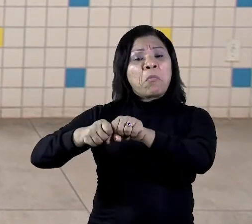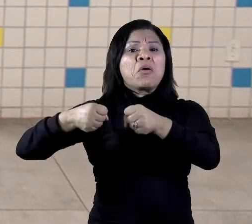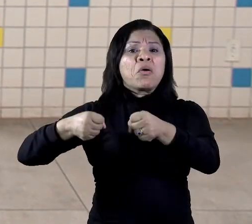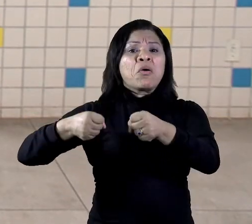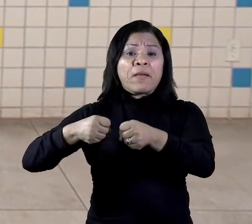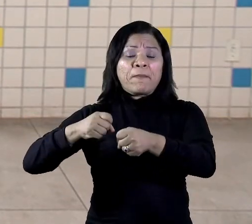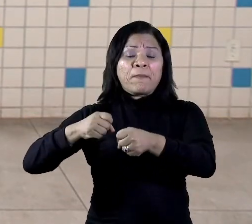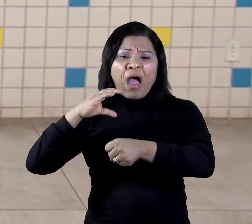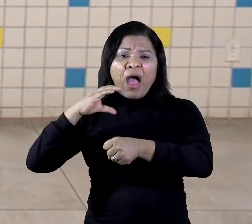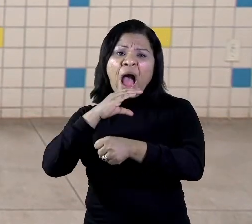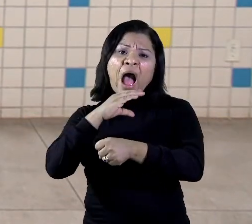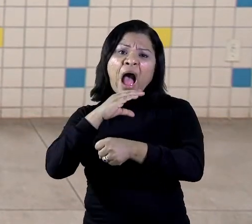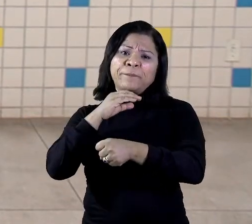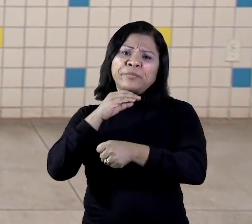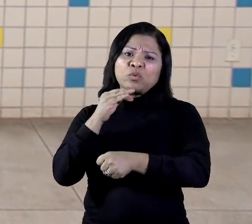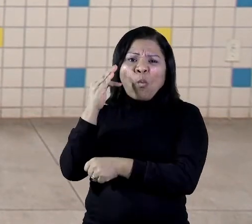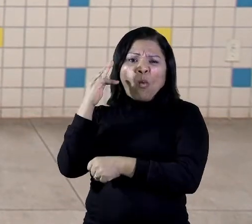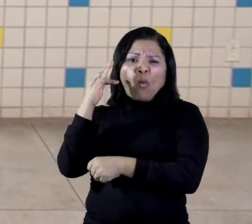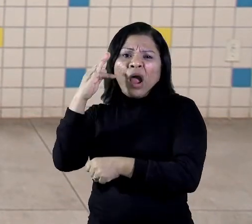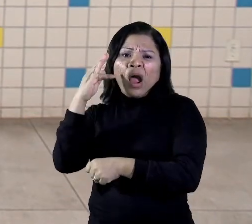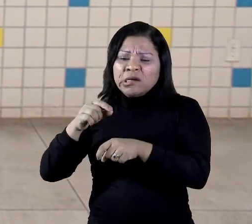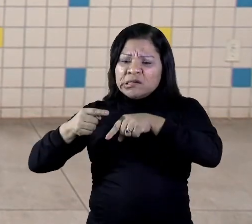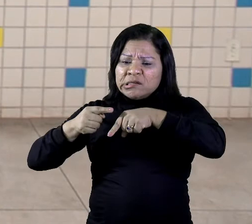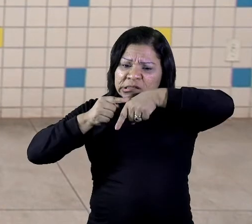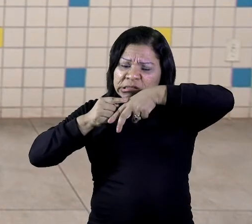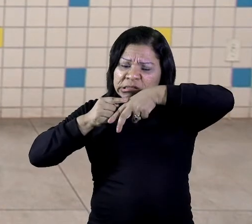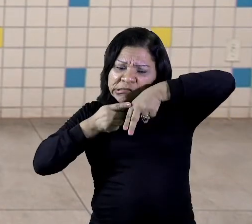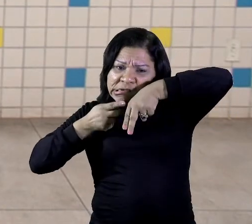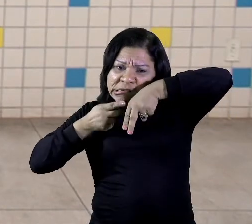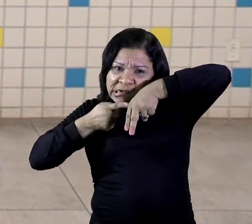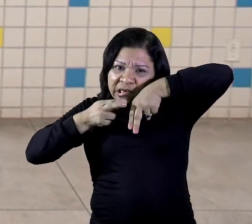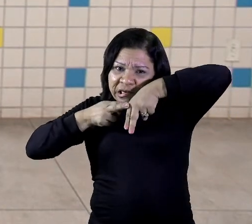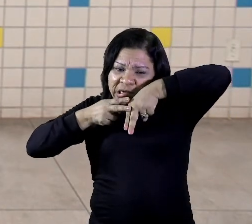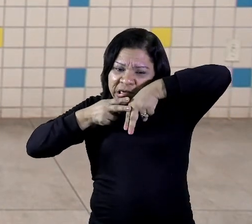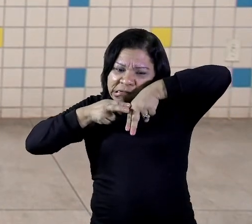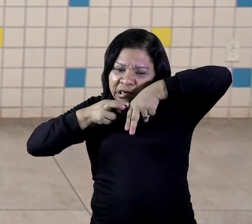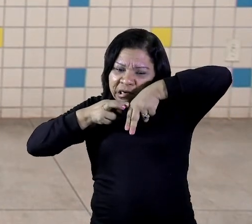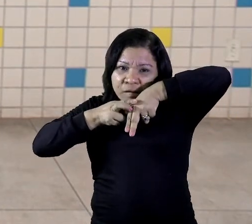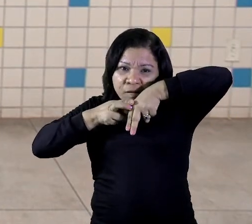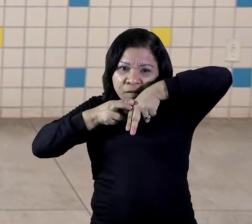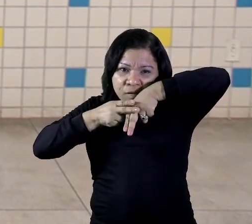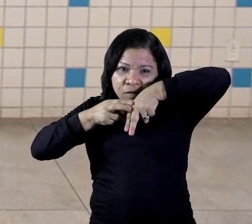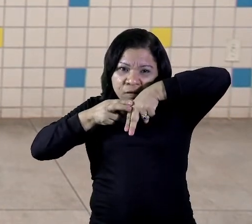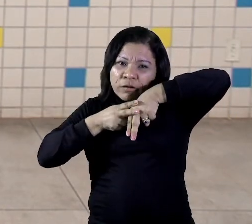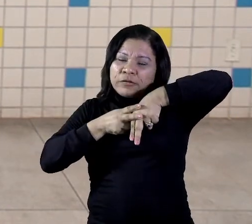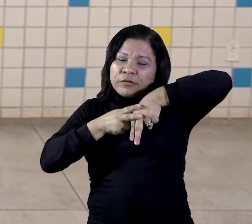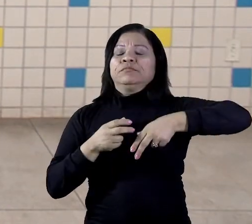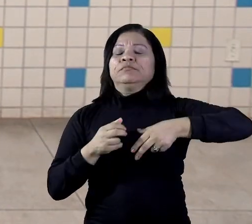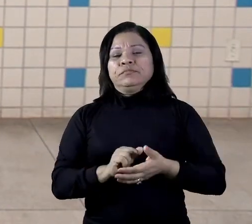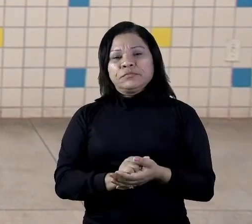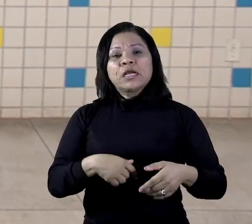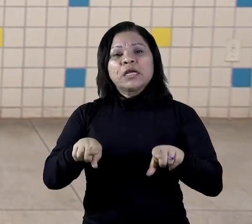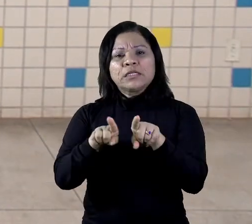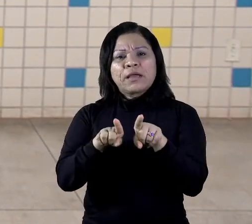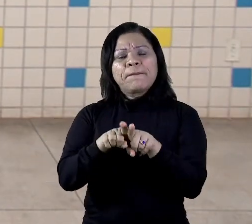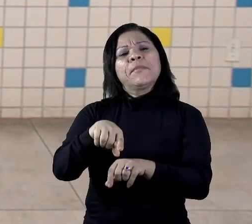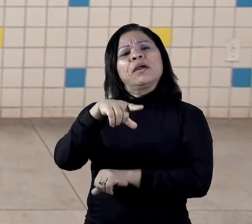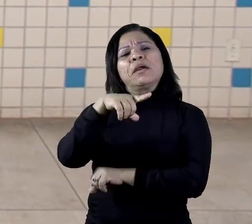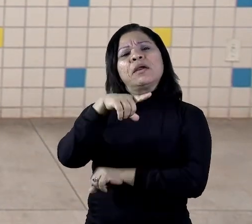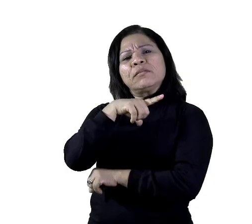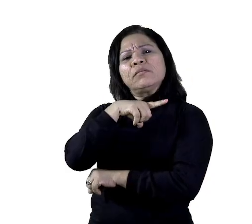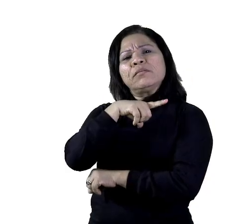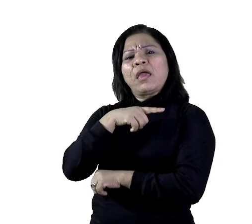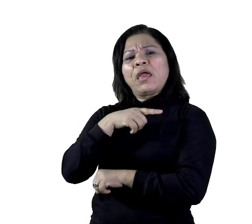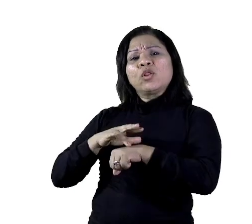musculatura. E essa contratura que vai acontecer. Né? E existe também algumas doenças chamadas a